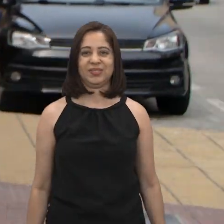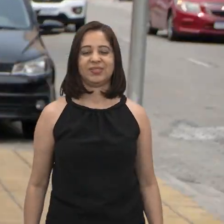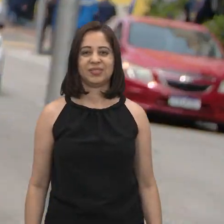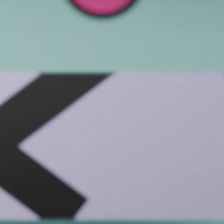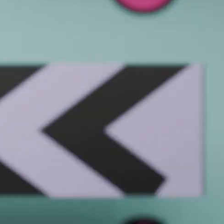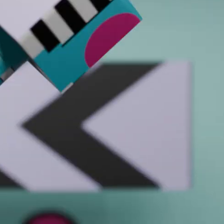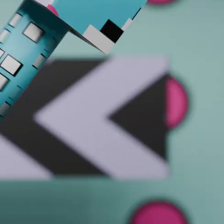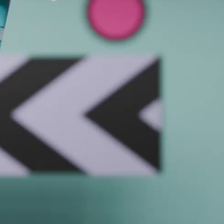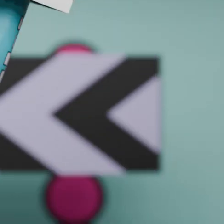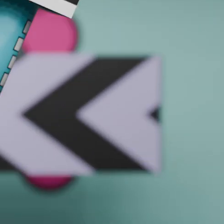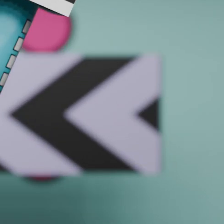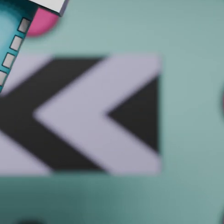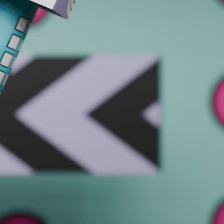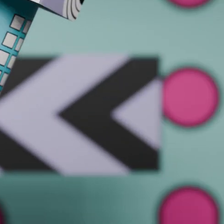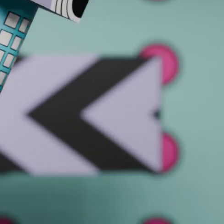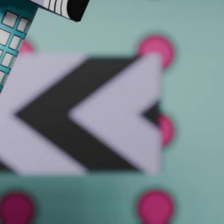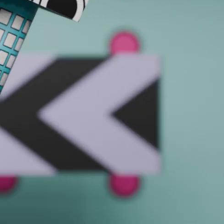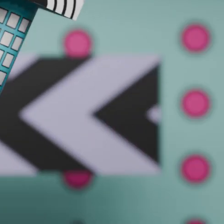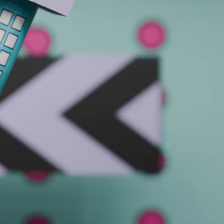volta.